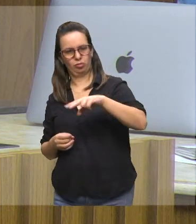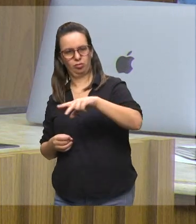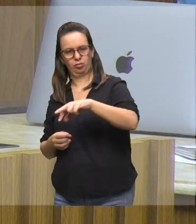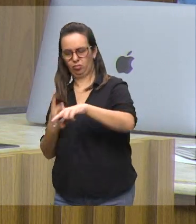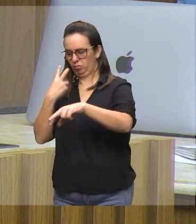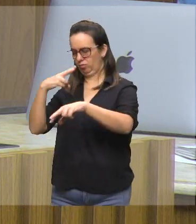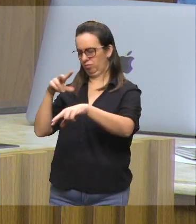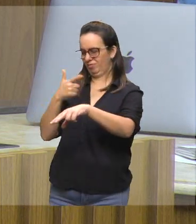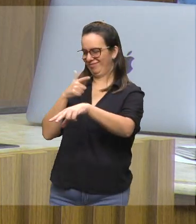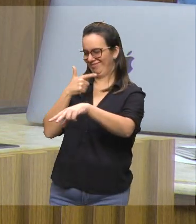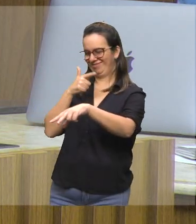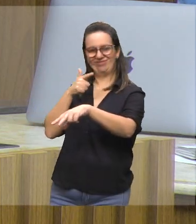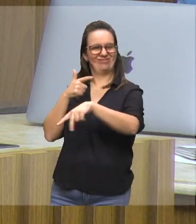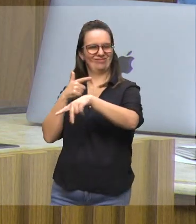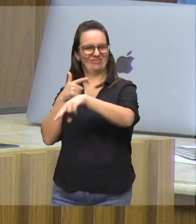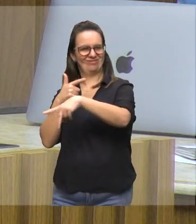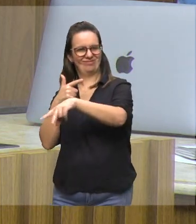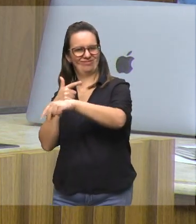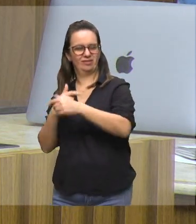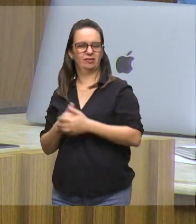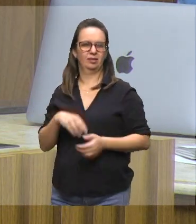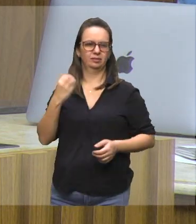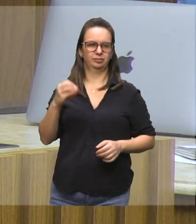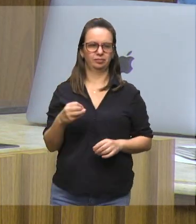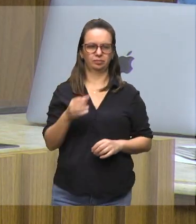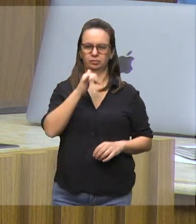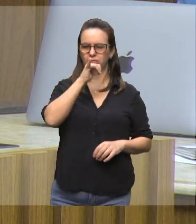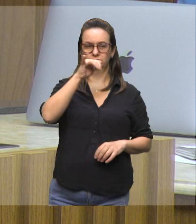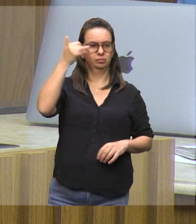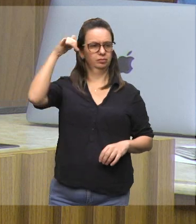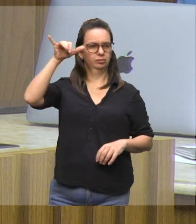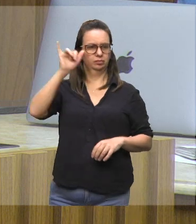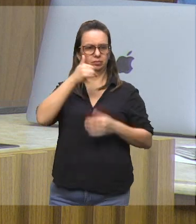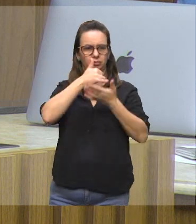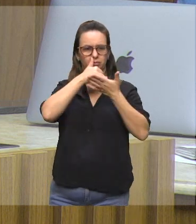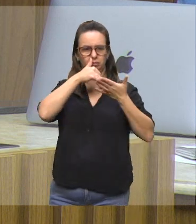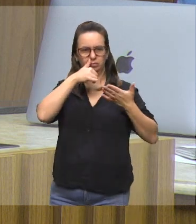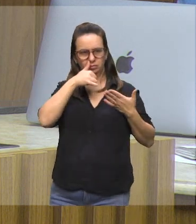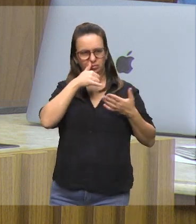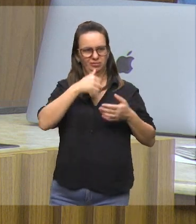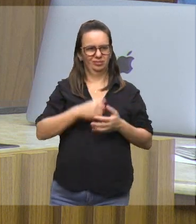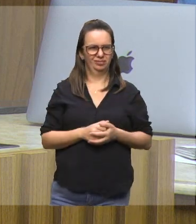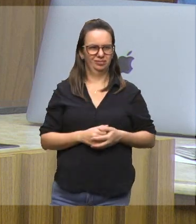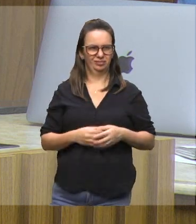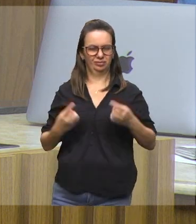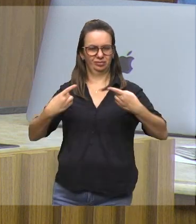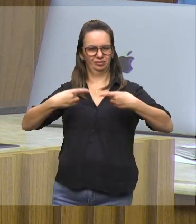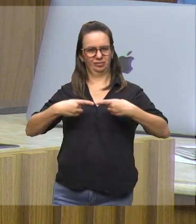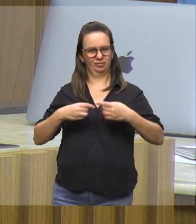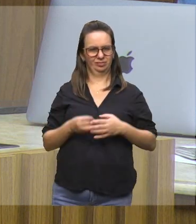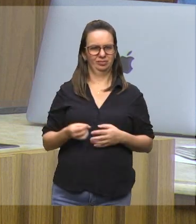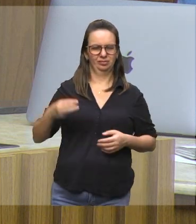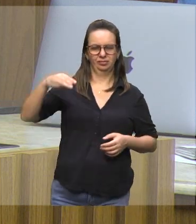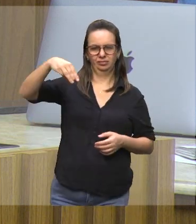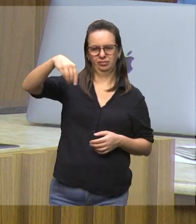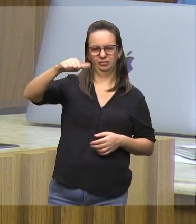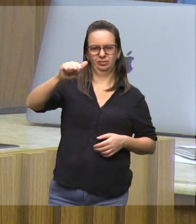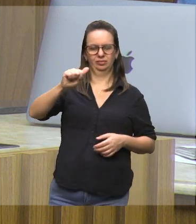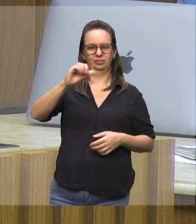até, né, quando se fala em combate às drogas. Você vai na rua, às vezes as pessoas falam, combater maconha por quê?